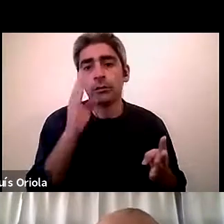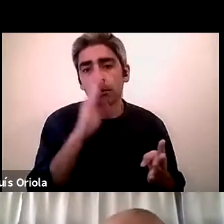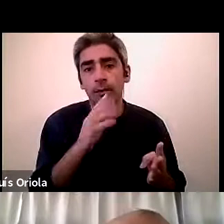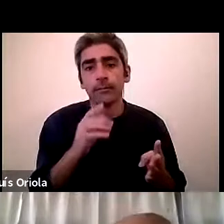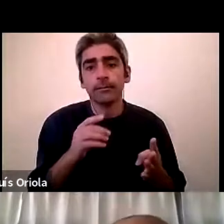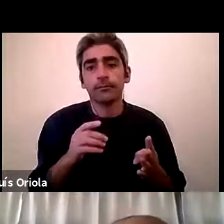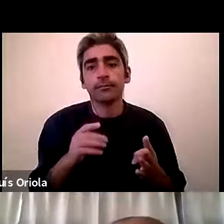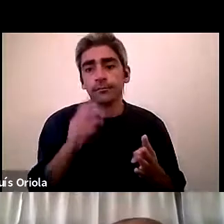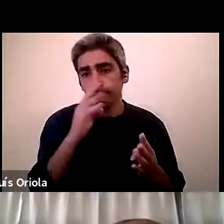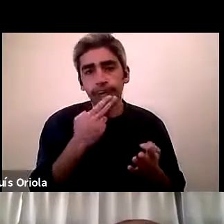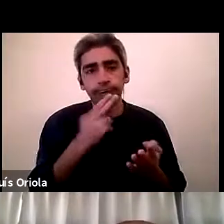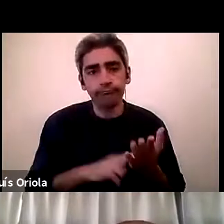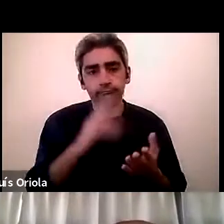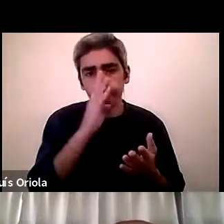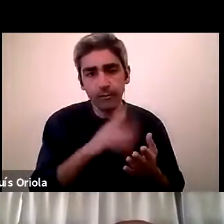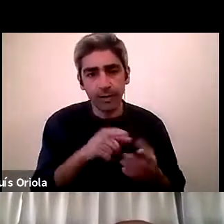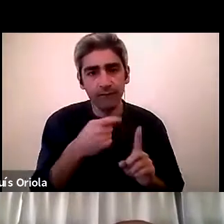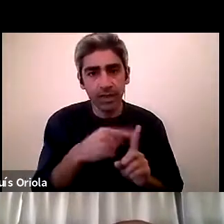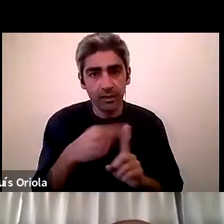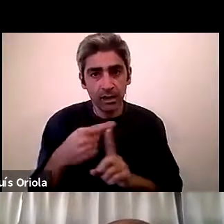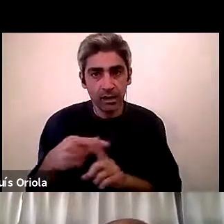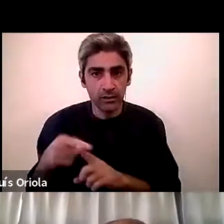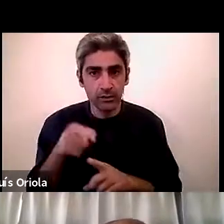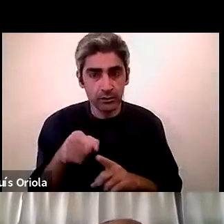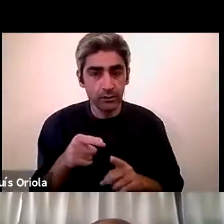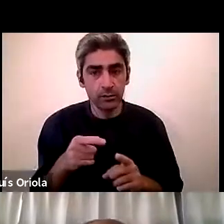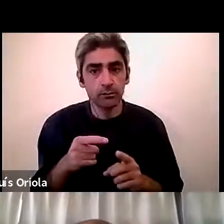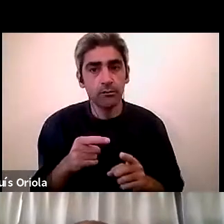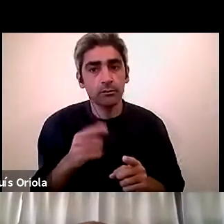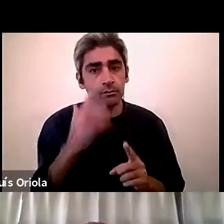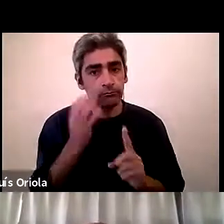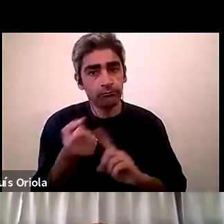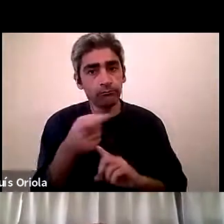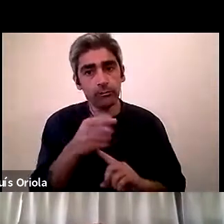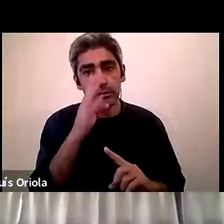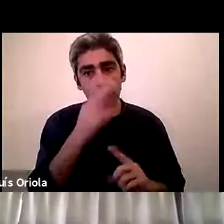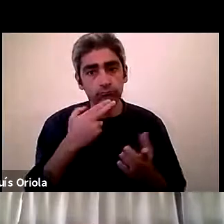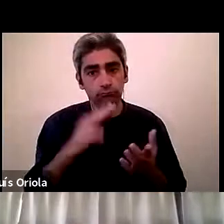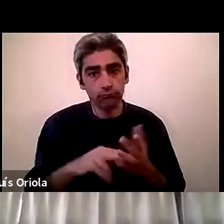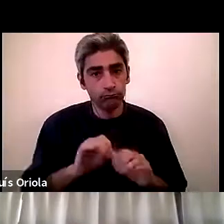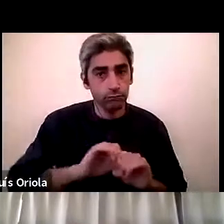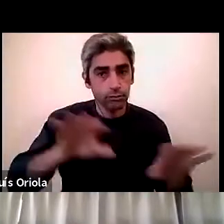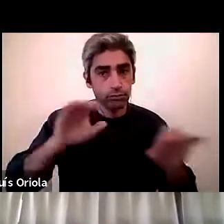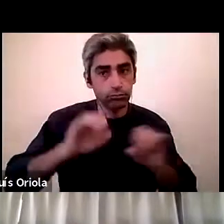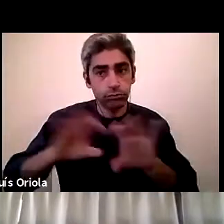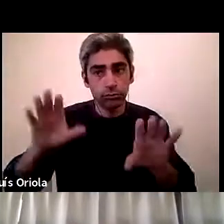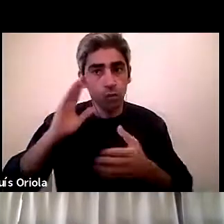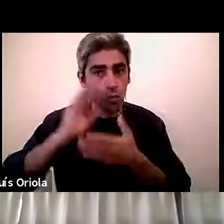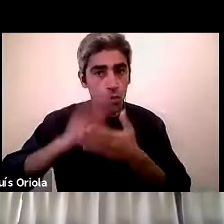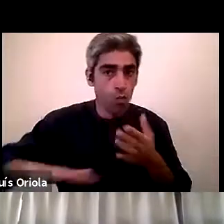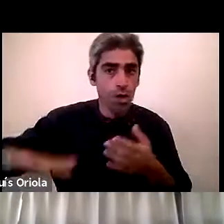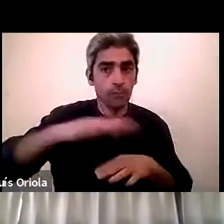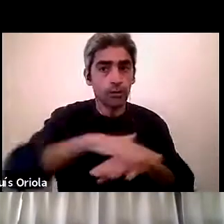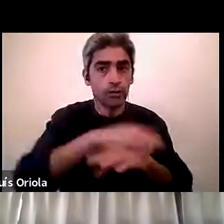se materializar estas vantagens que estão aqui identificadas, e se ele for obviamente disseminado pelos nossos colegas